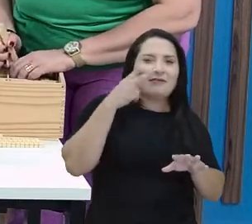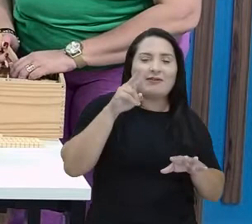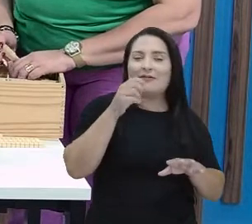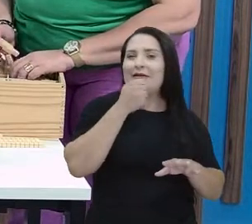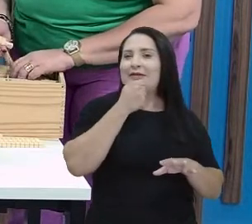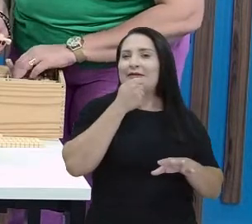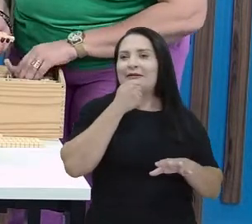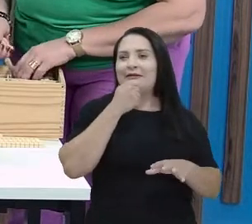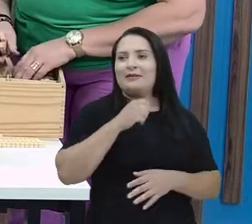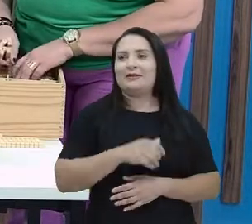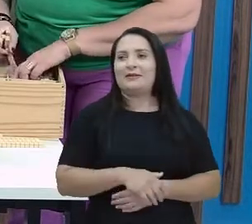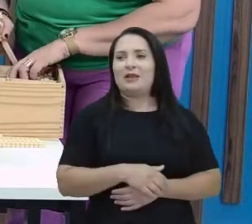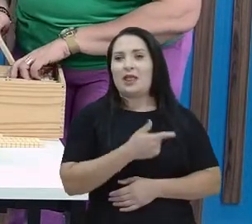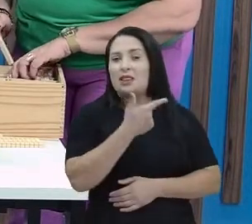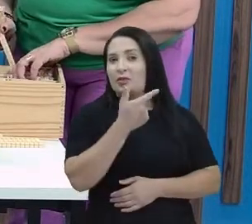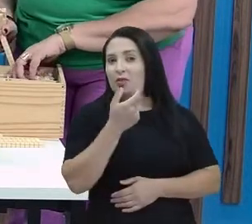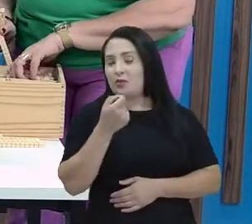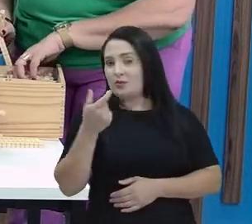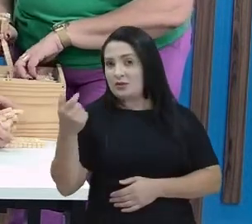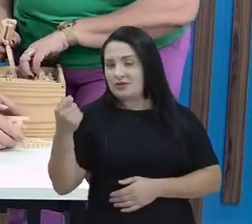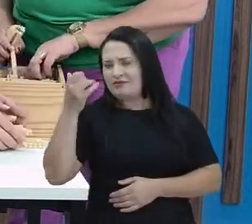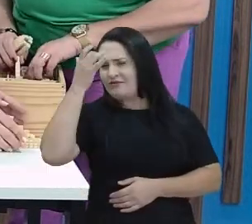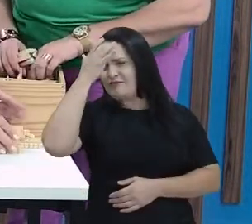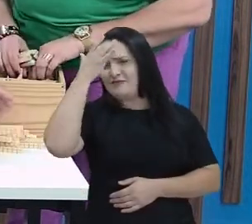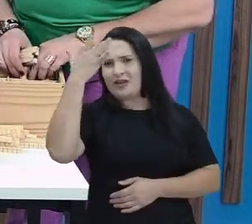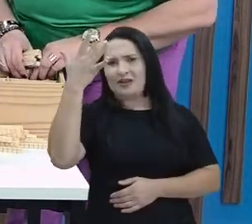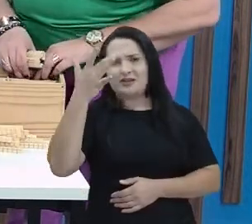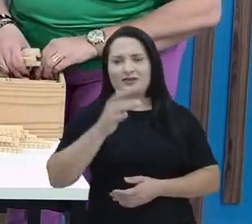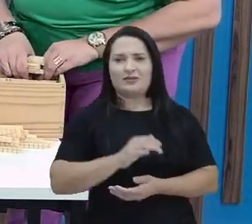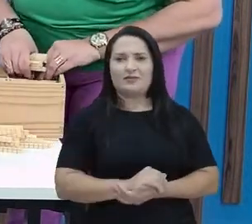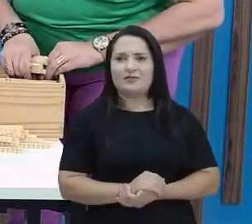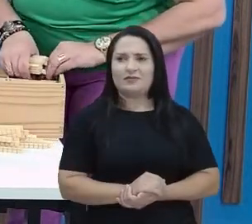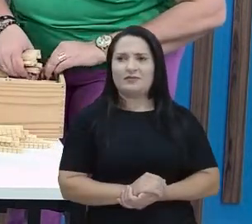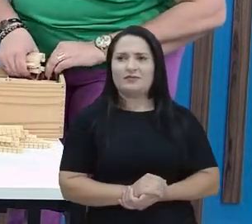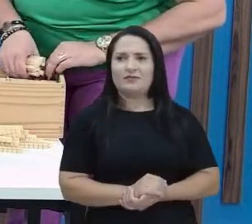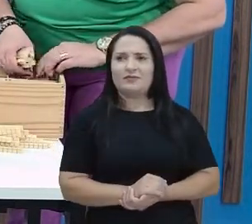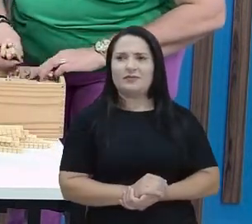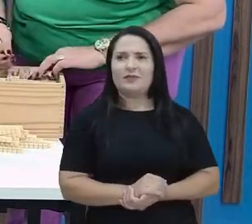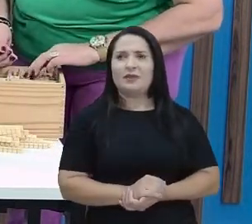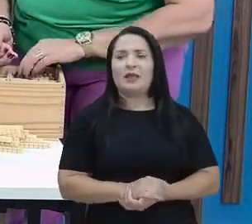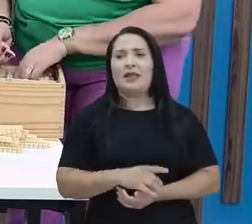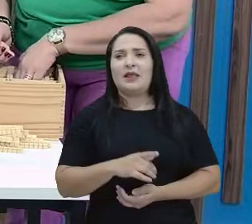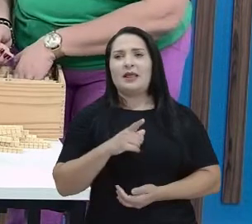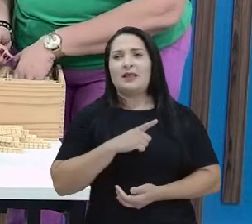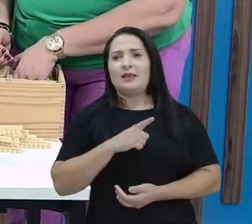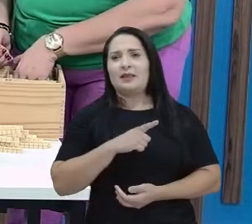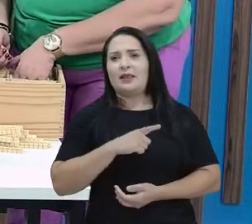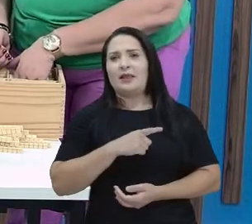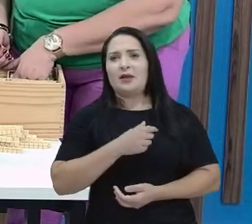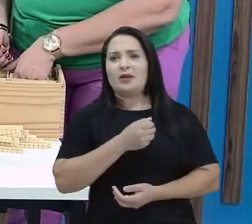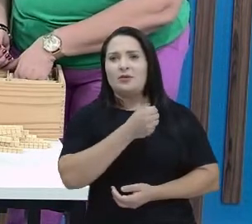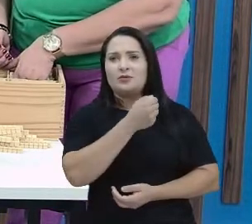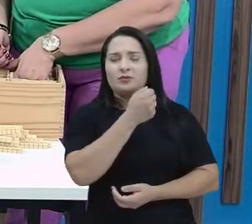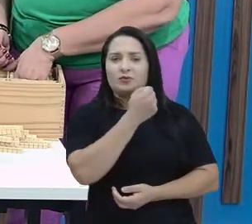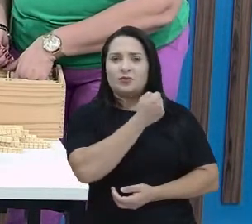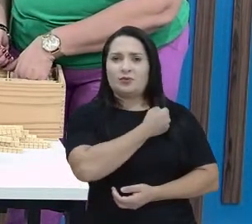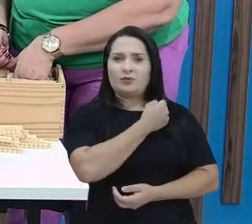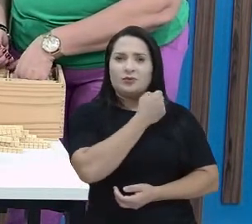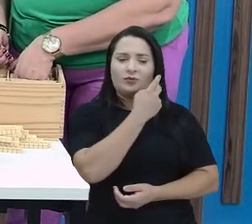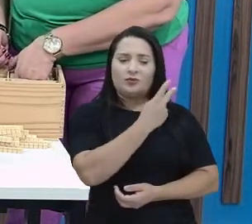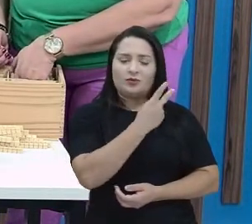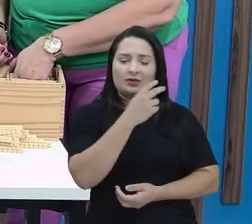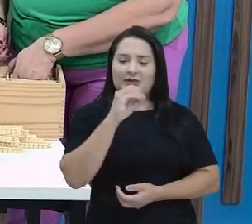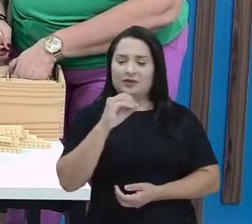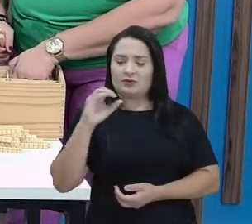é fácil, né? 200 é fácil. Vamos lá. 200. Vejam, eu tenho... Os algarismos 2, 0,